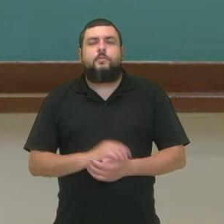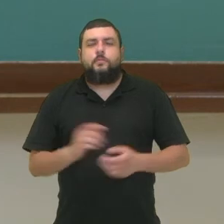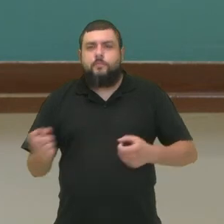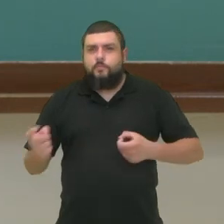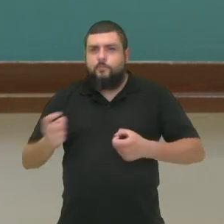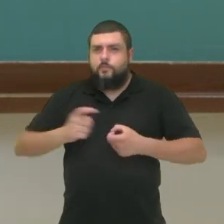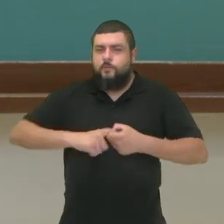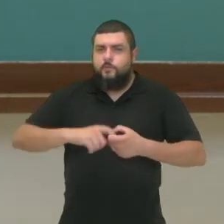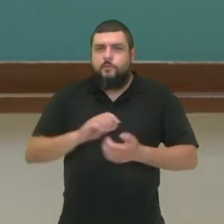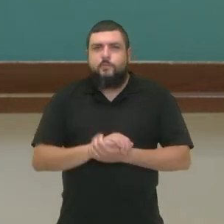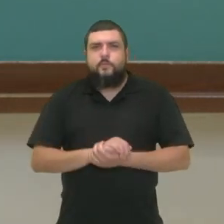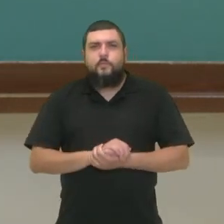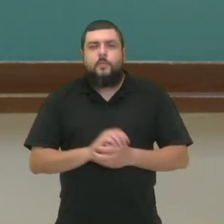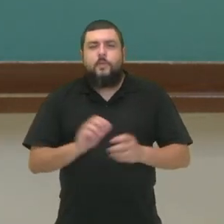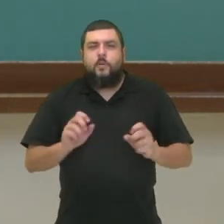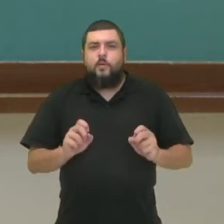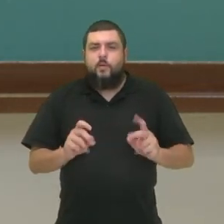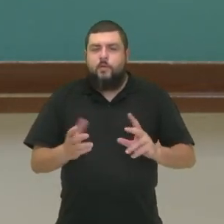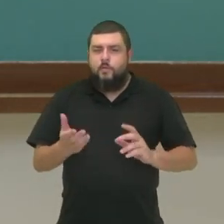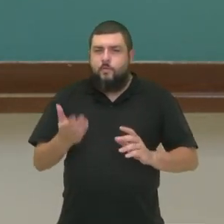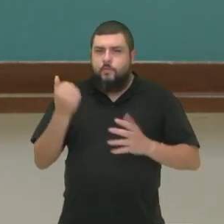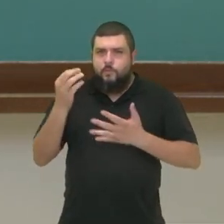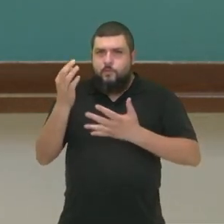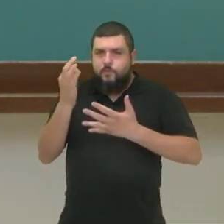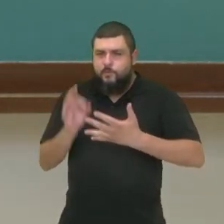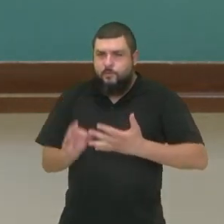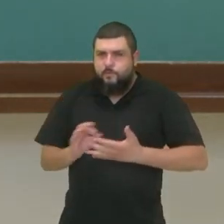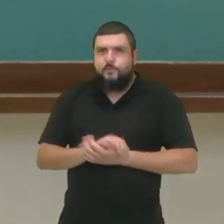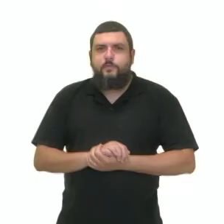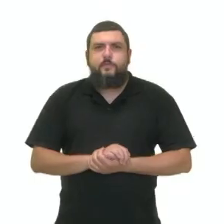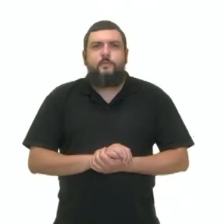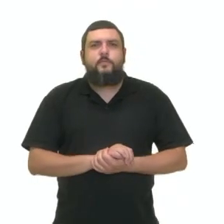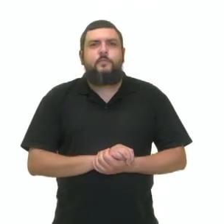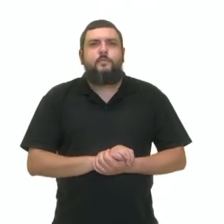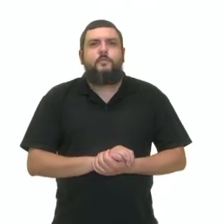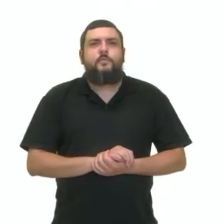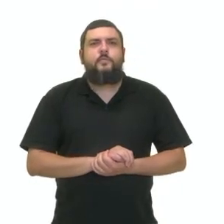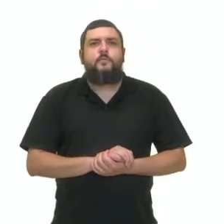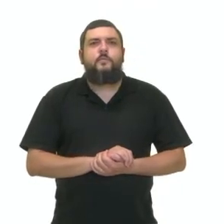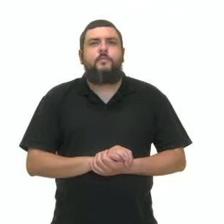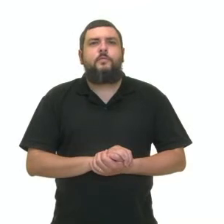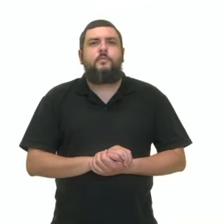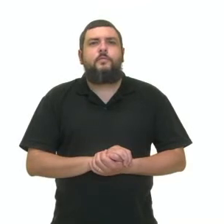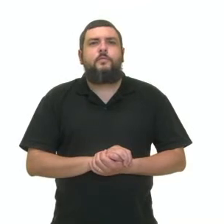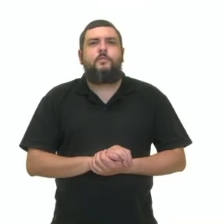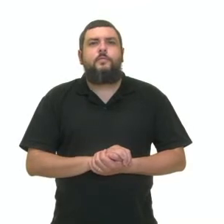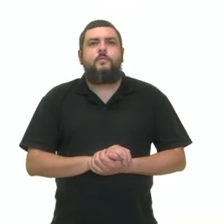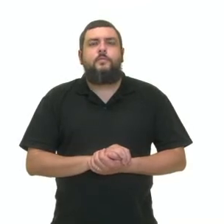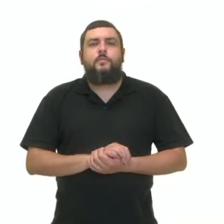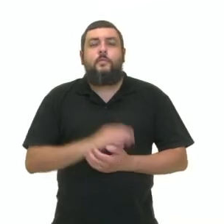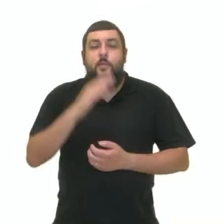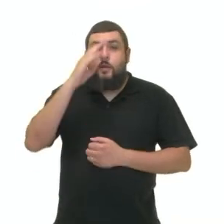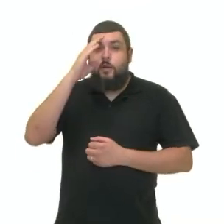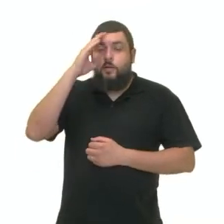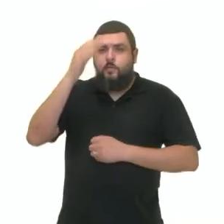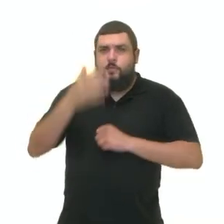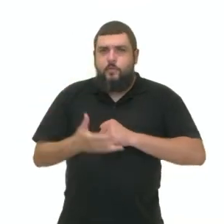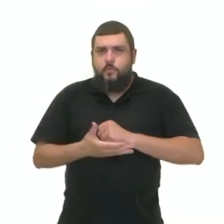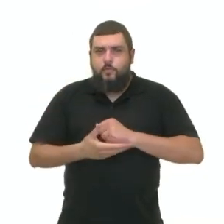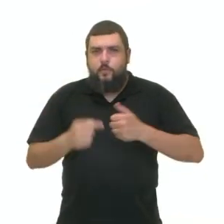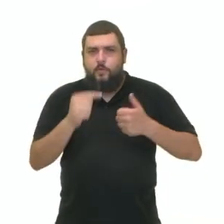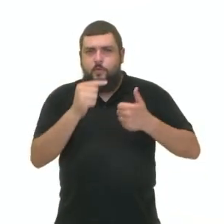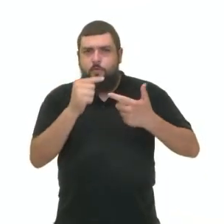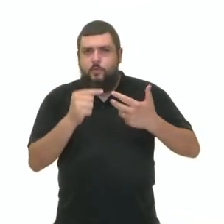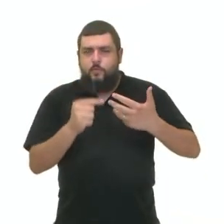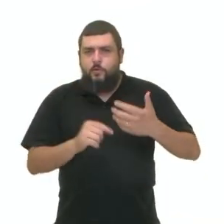Voltei! Bora lá, Cogesso, com o professor Roberto e o senhor Paulo. Principais bases de sustentação do Império eram sua aliança com as